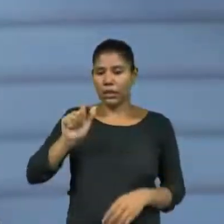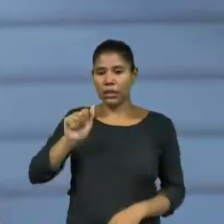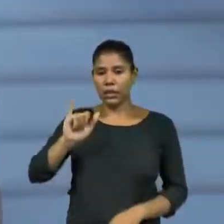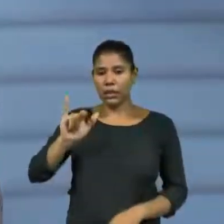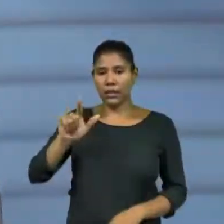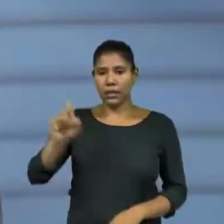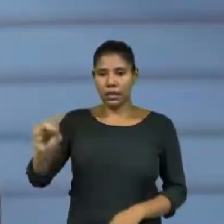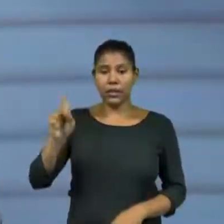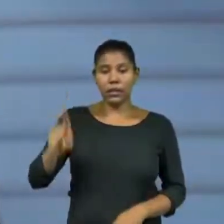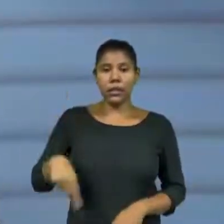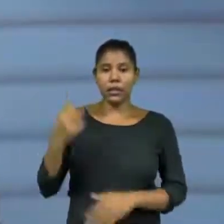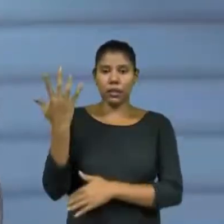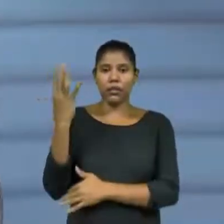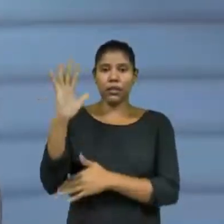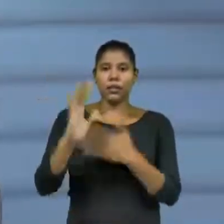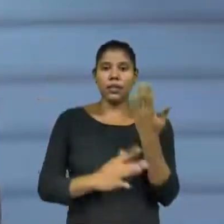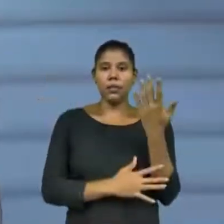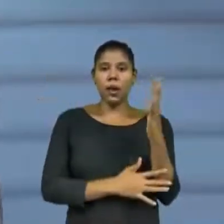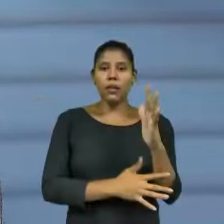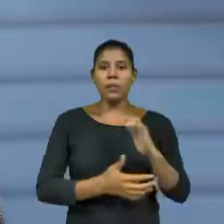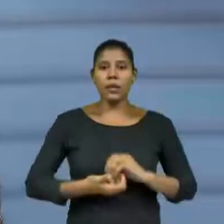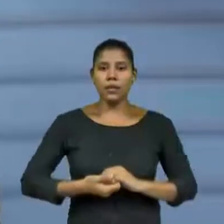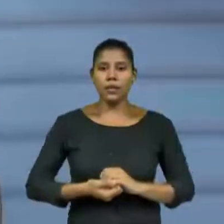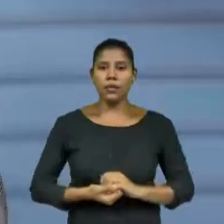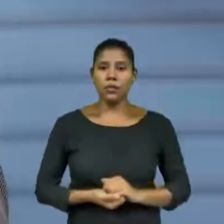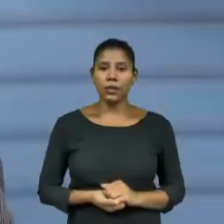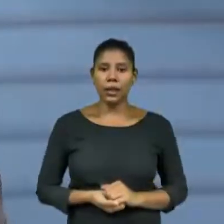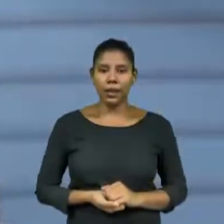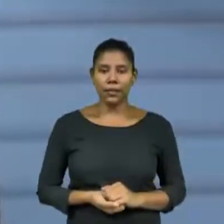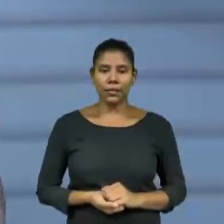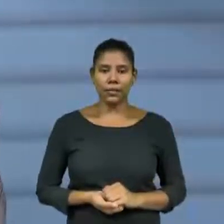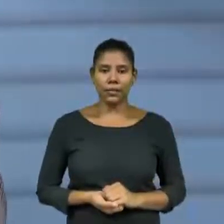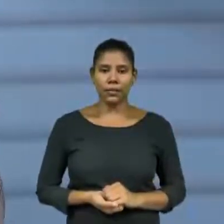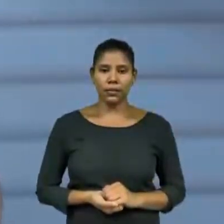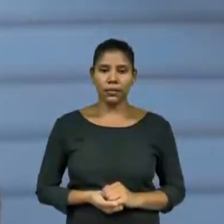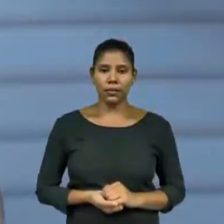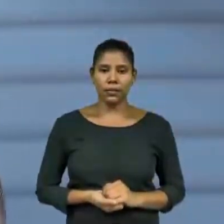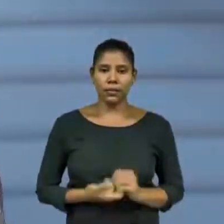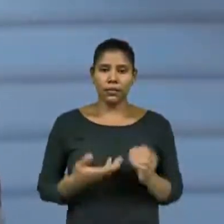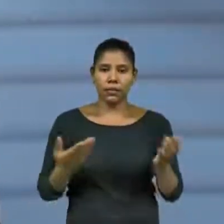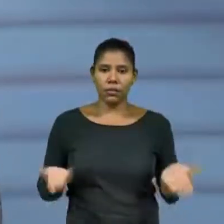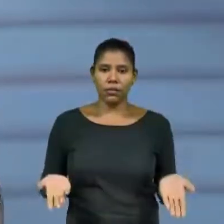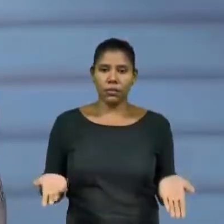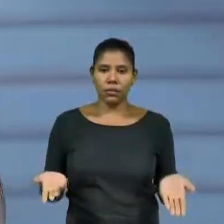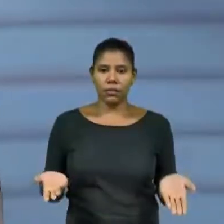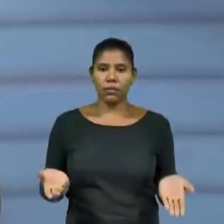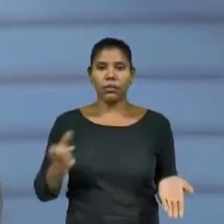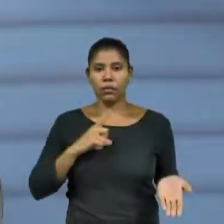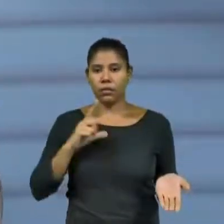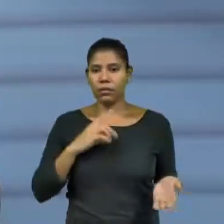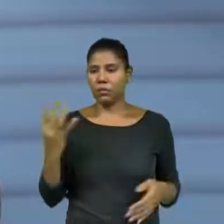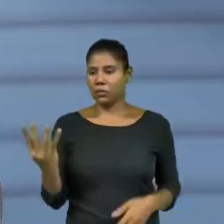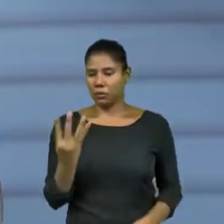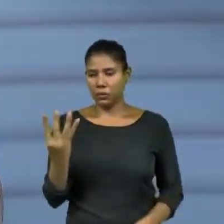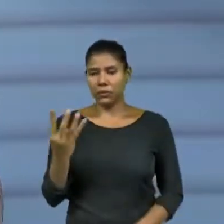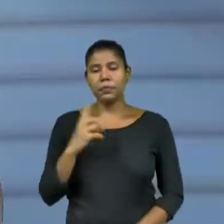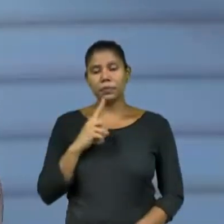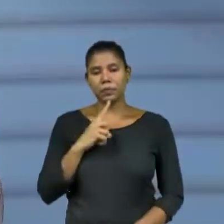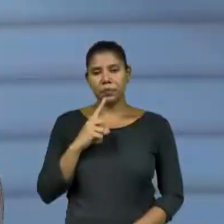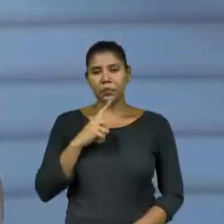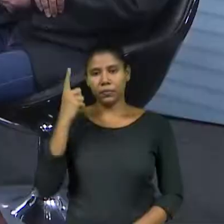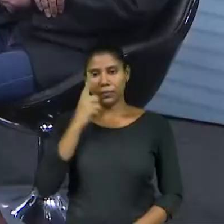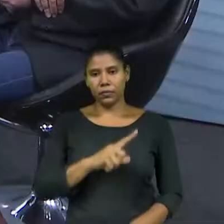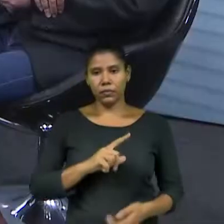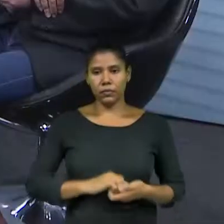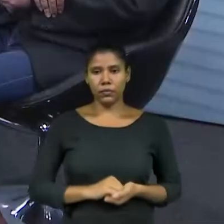parte ambiental aí, também está fazendo um trabalho maravilhoso. Então, estão nos representando muito bem aí os quatro agraciados. Legal.